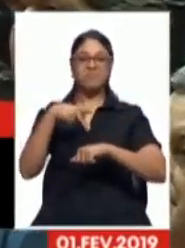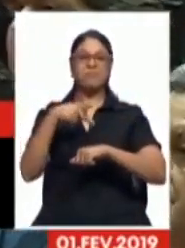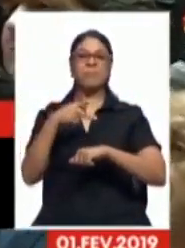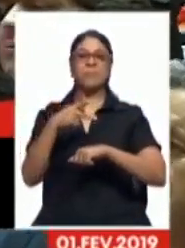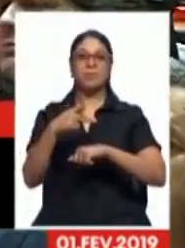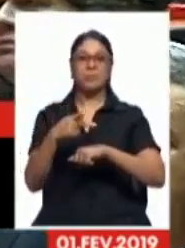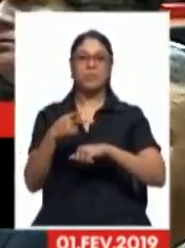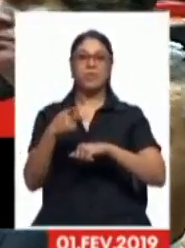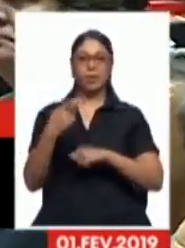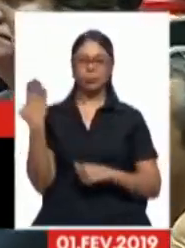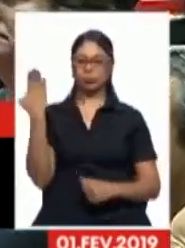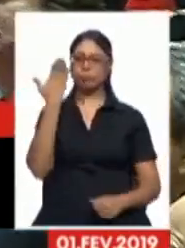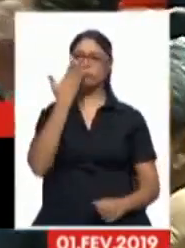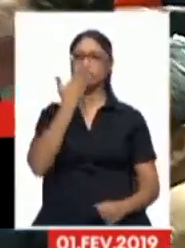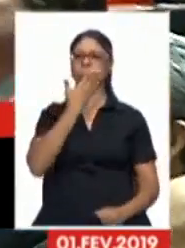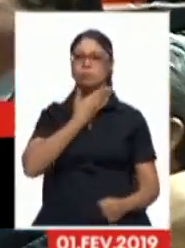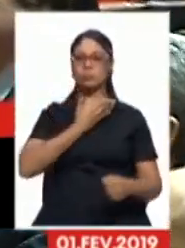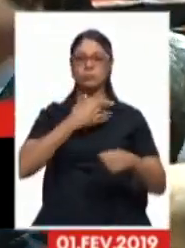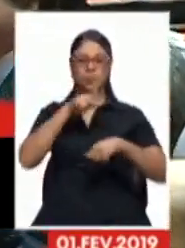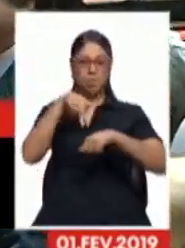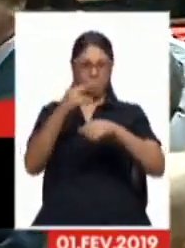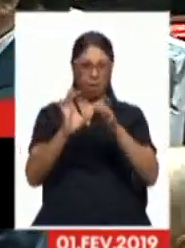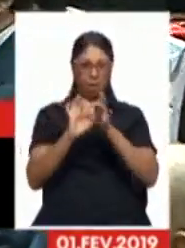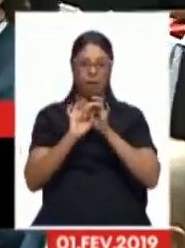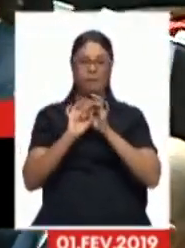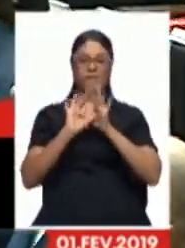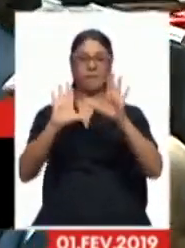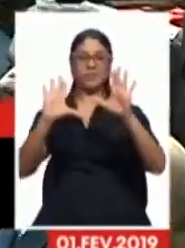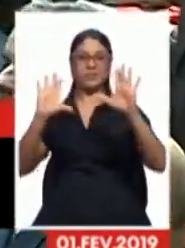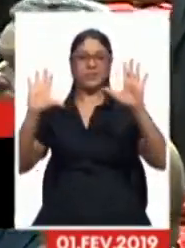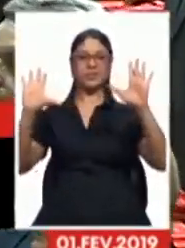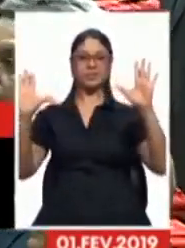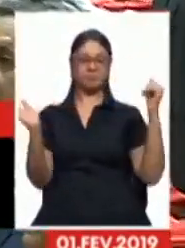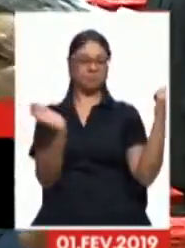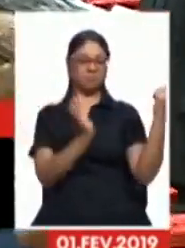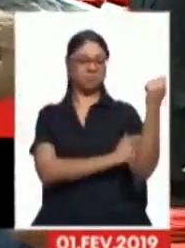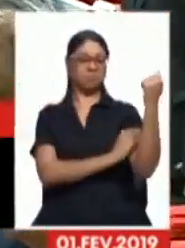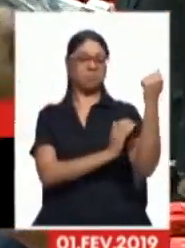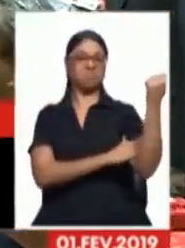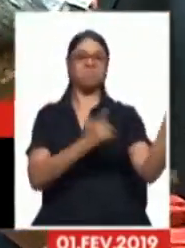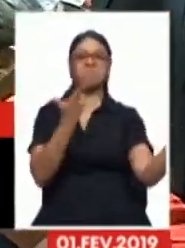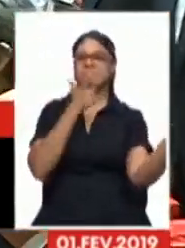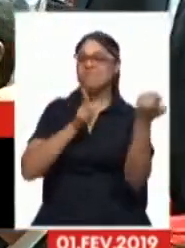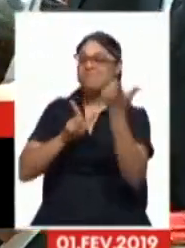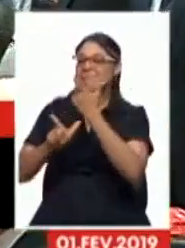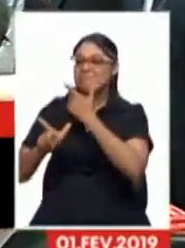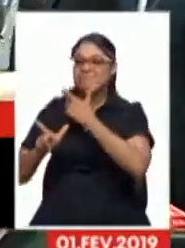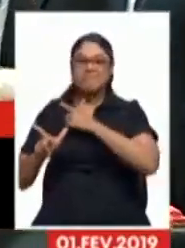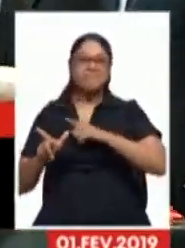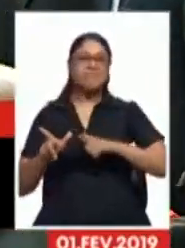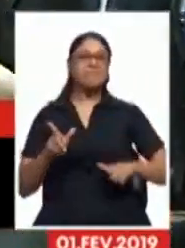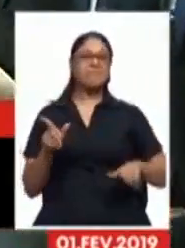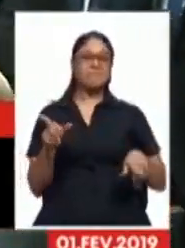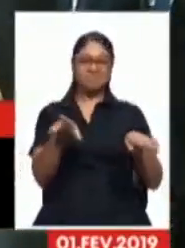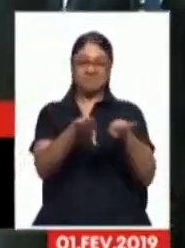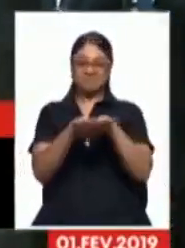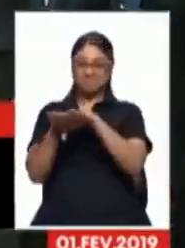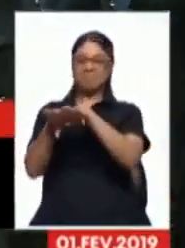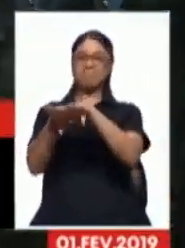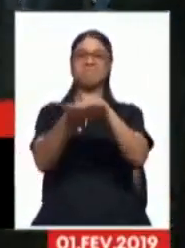Seu penhor dessa maldade conseguimos conquistar com o braço